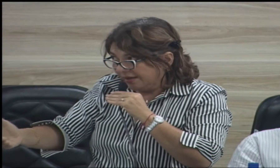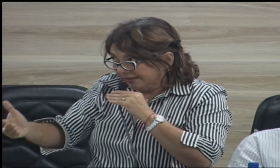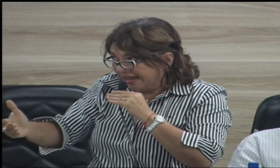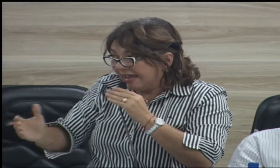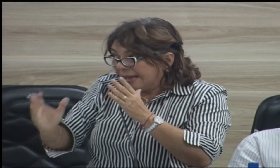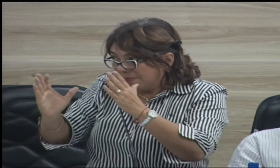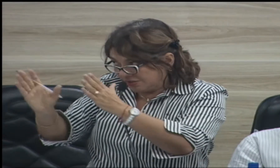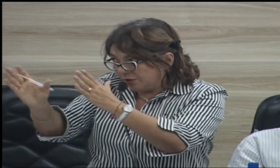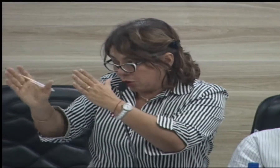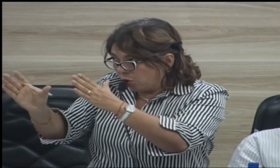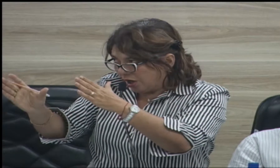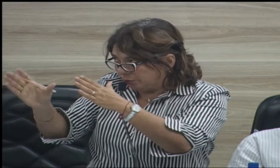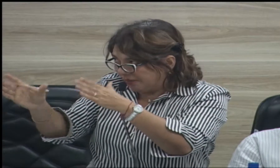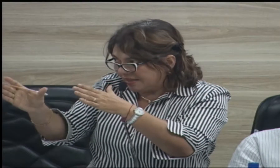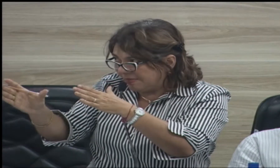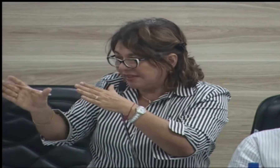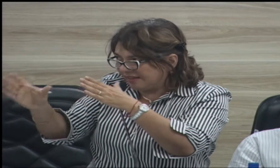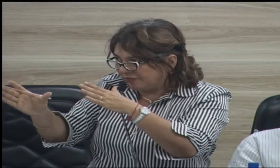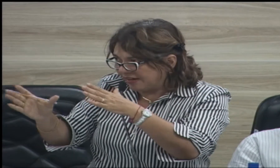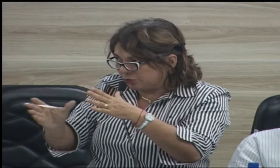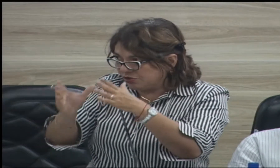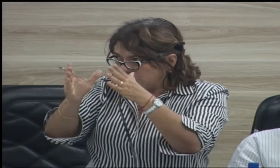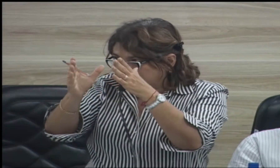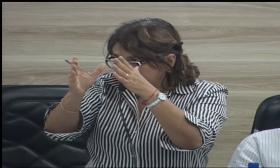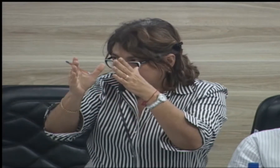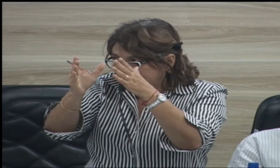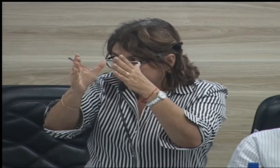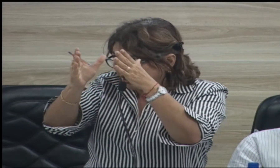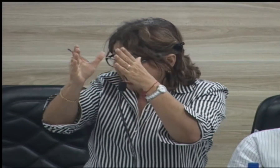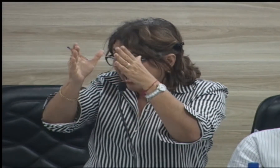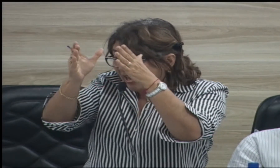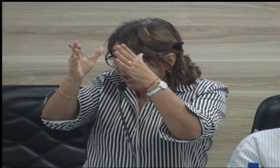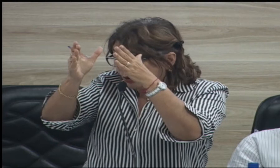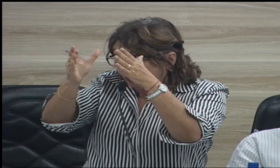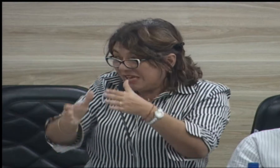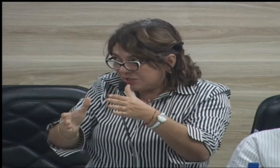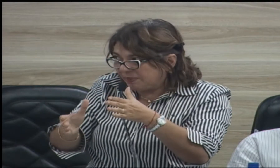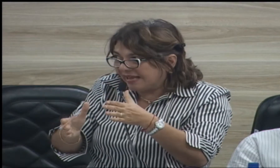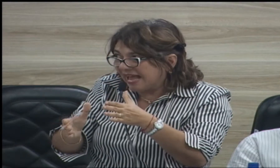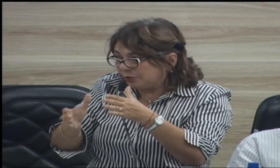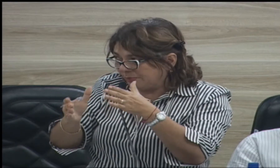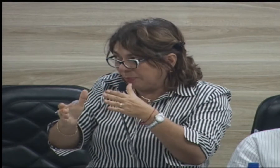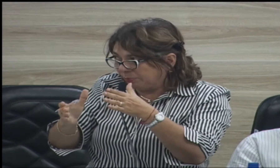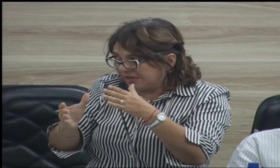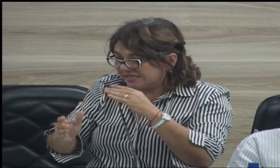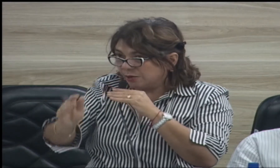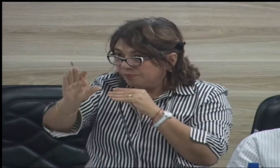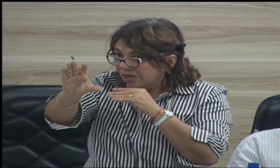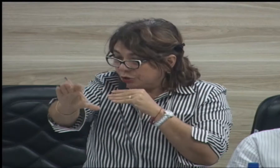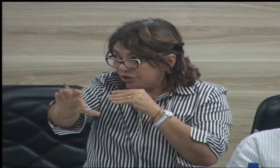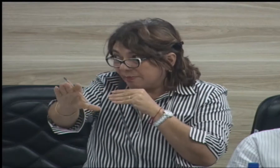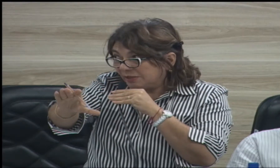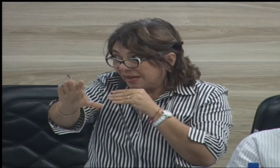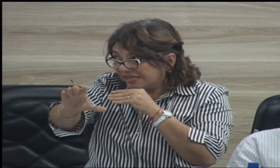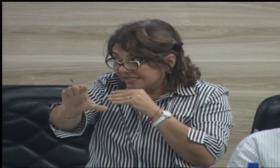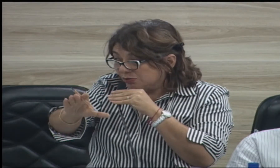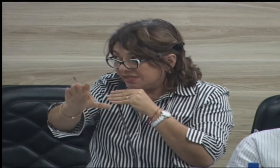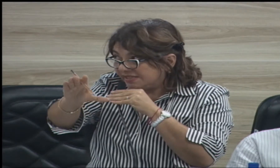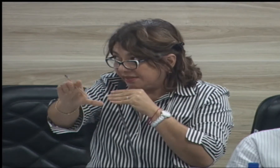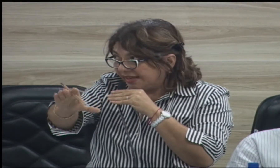ter lotes, e eles não vão ter esses lotes. Eles têm que saber que, em primeira instância, eles têm que participar de um cadastro da